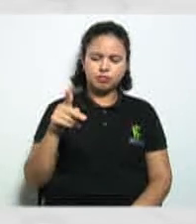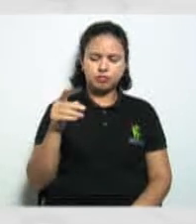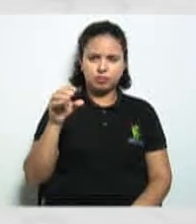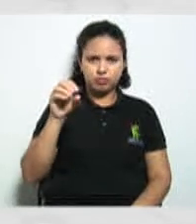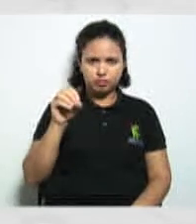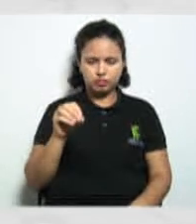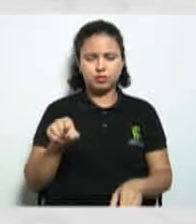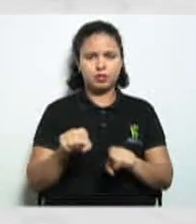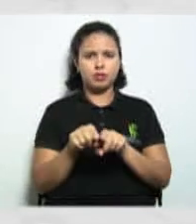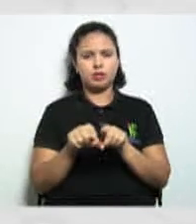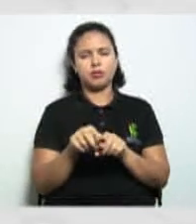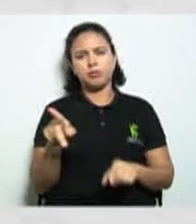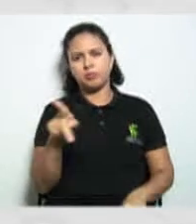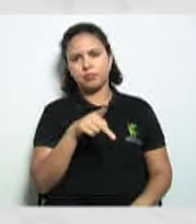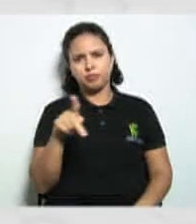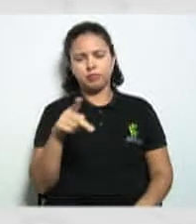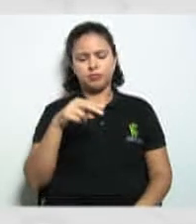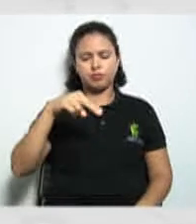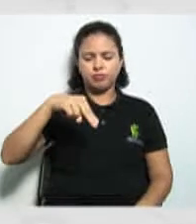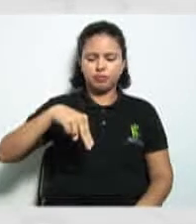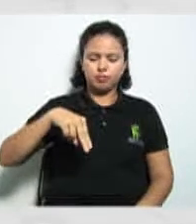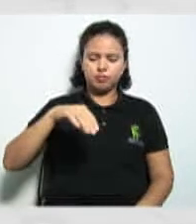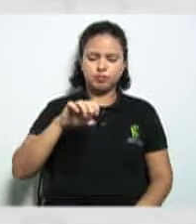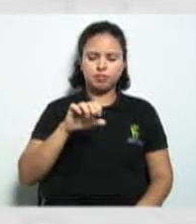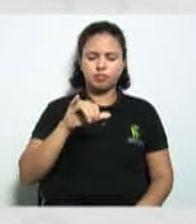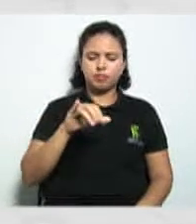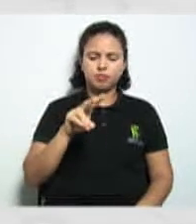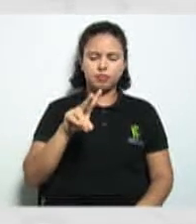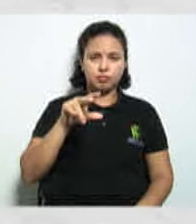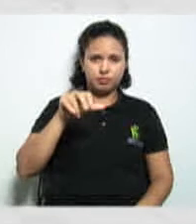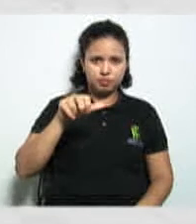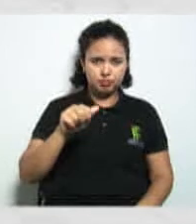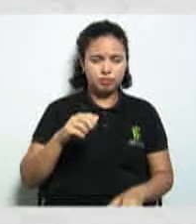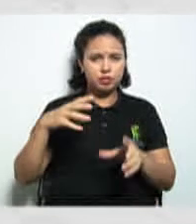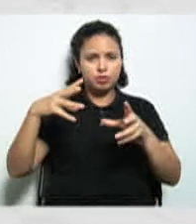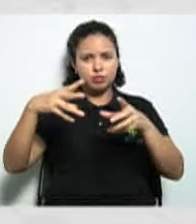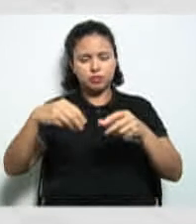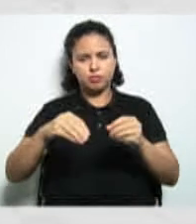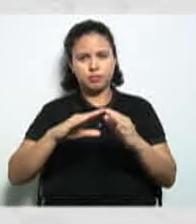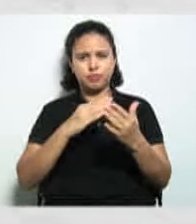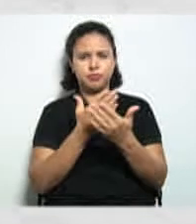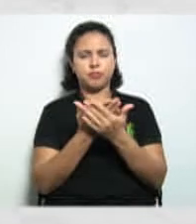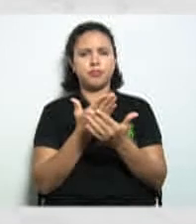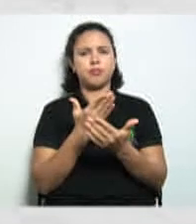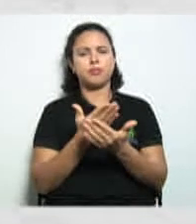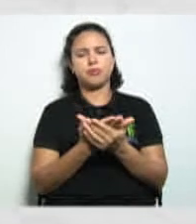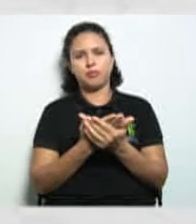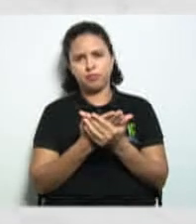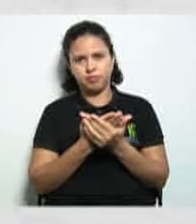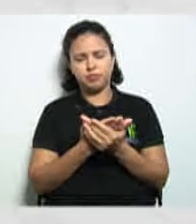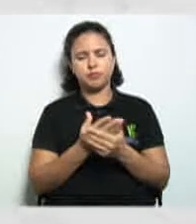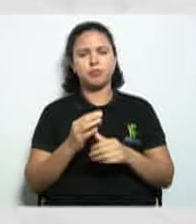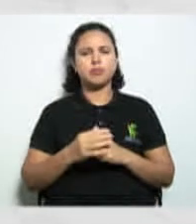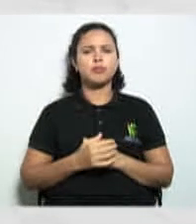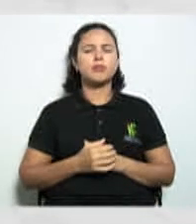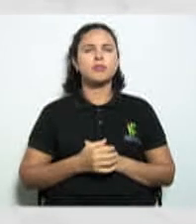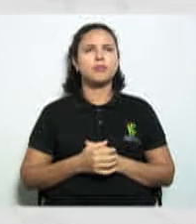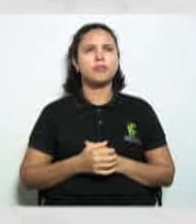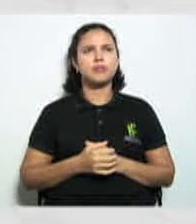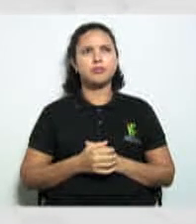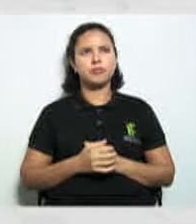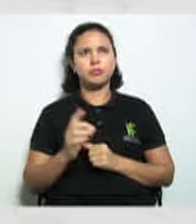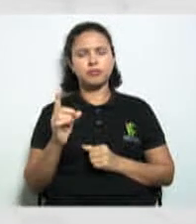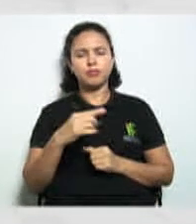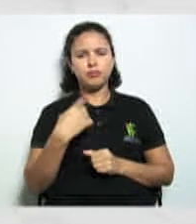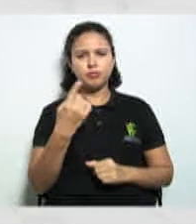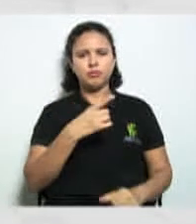professora Neiva, professor Luiz, todos aí da Escola Joaquim Pereira da Rocha e todos de Machadinho. Nós temos